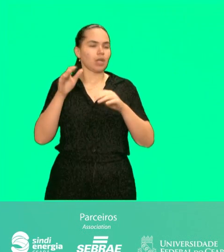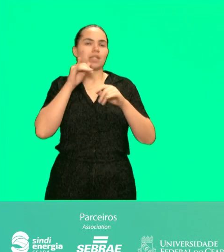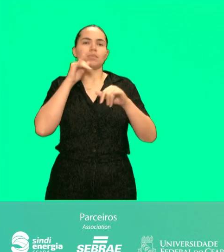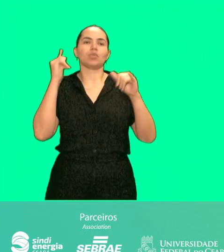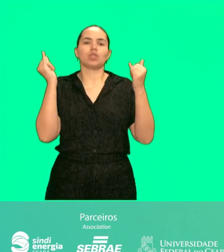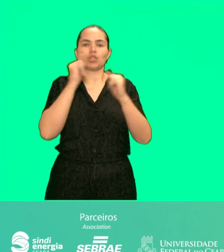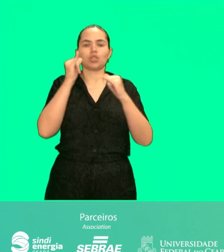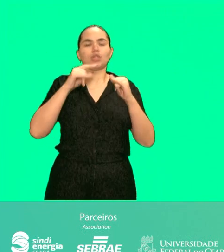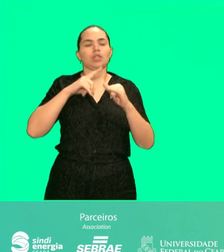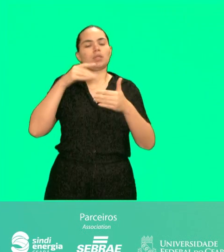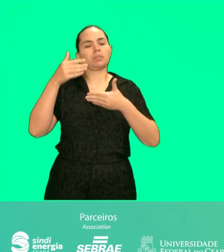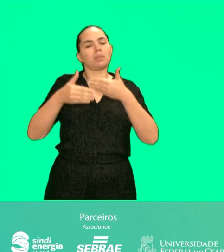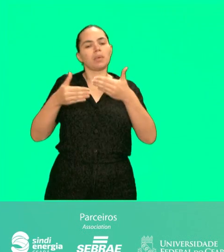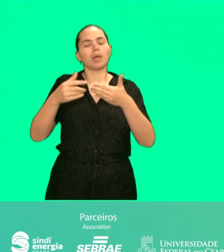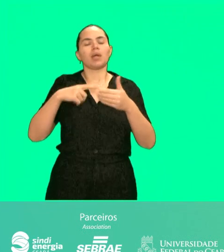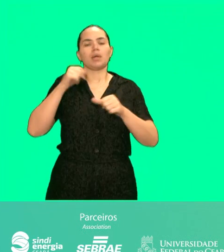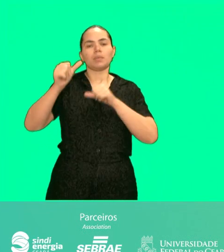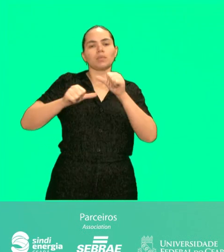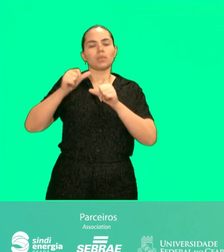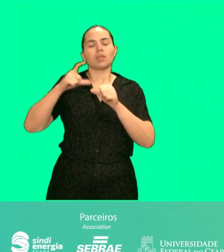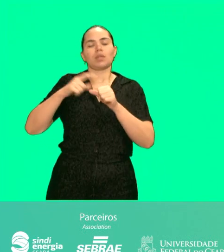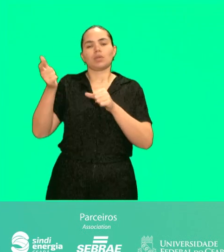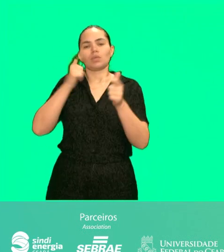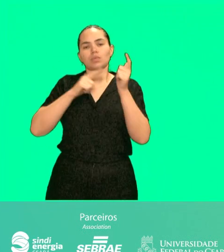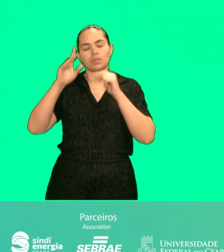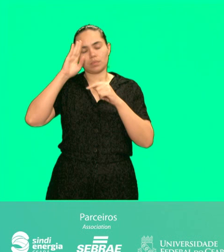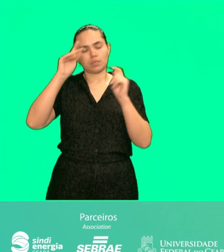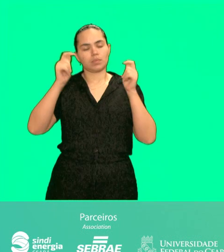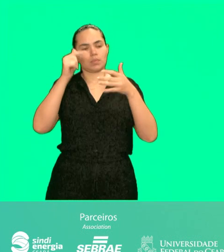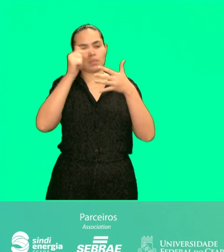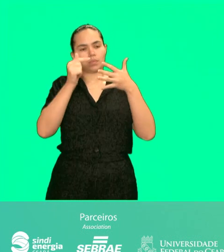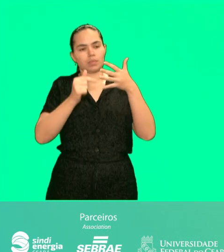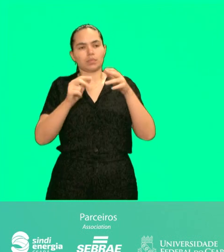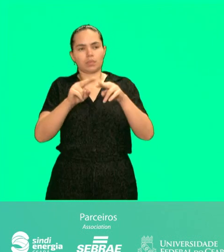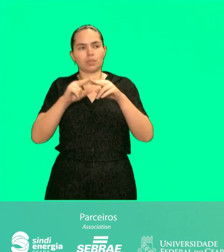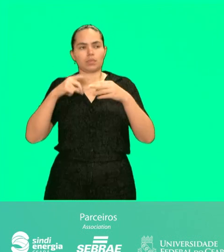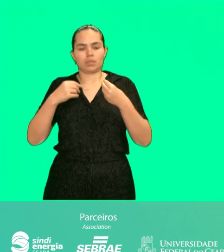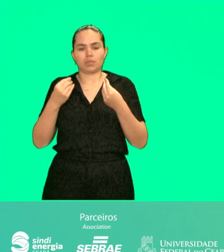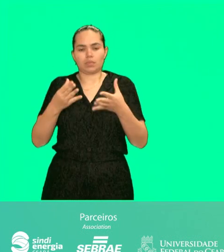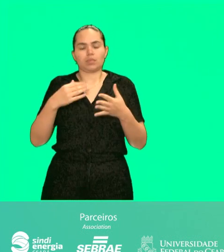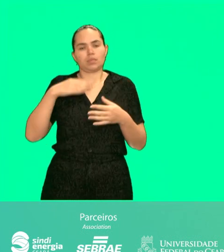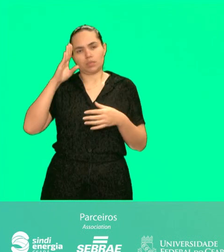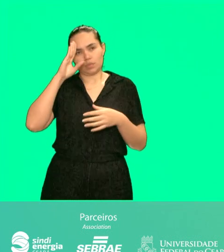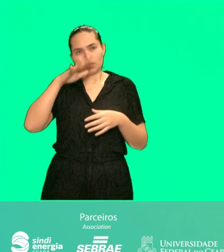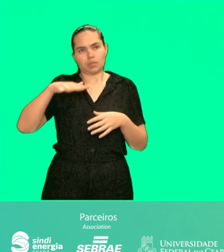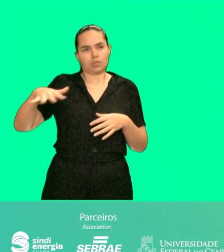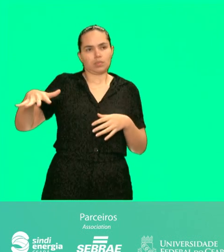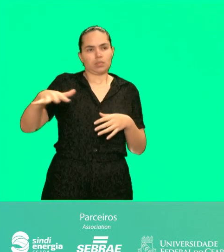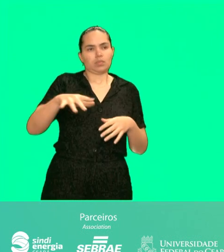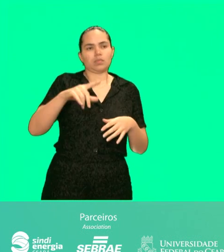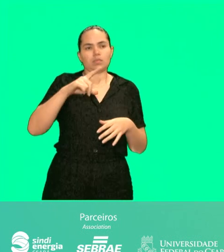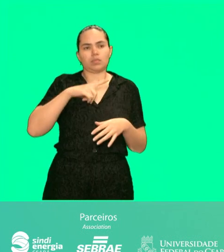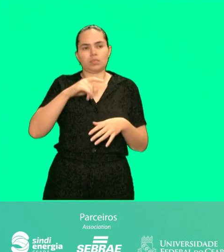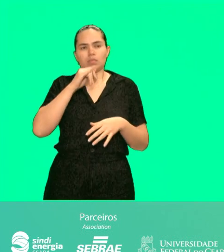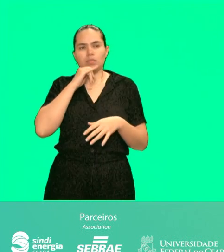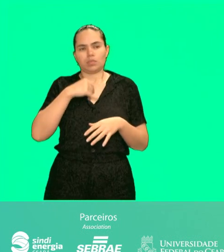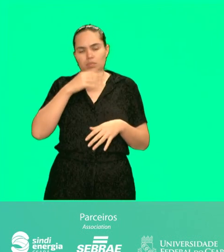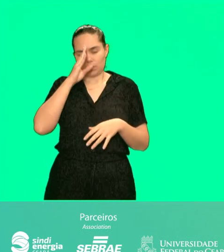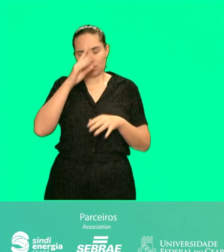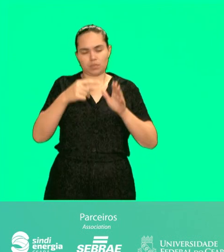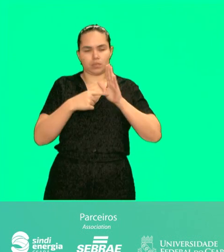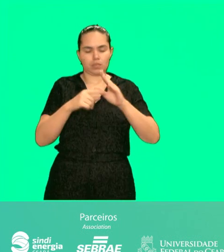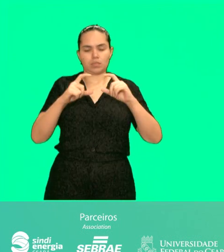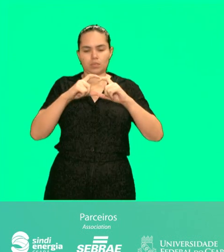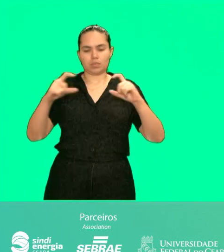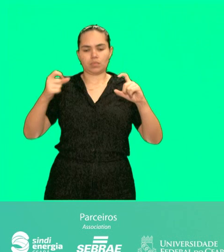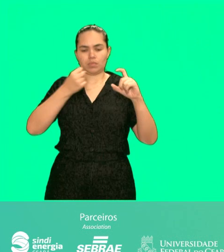cells passou that we por call stack, transformador, retificador, and e it ela está passed through the entregando ela aqui rectifier. no stack, você vai Delivering ter it essa in the eficiência stack, aqui you'll